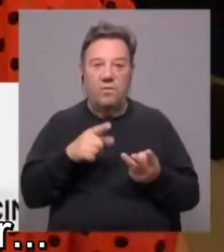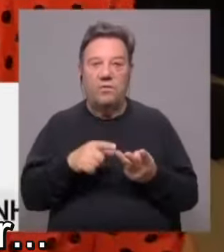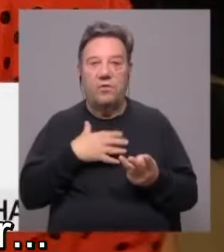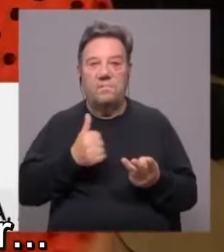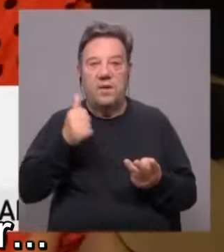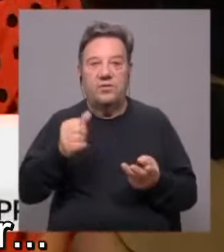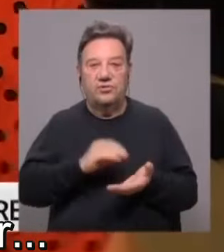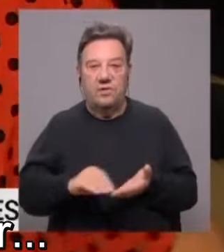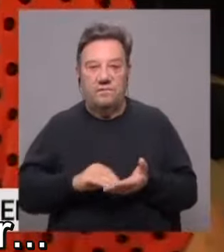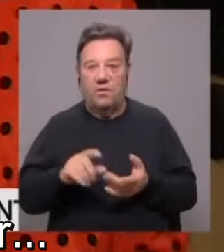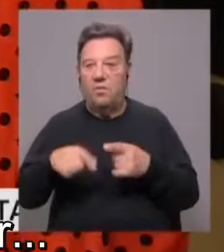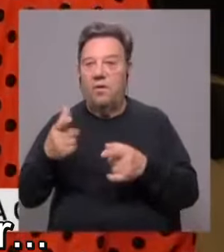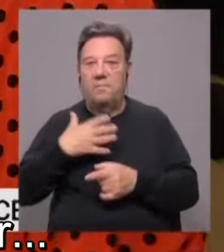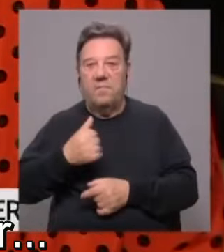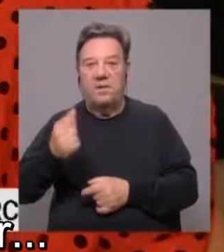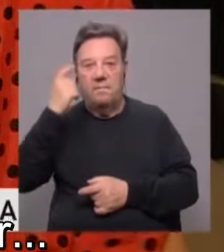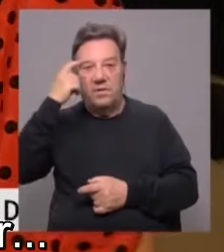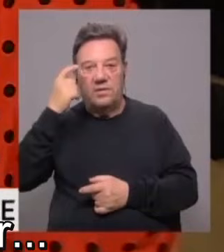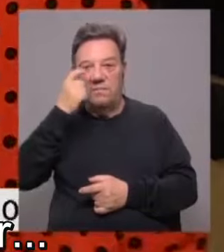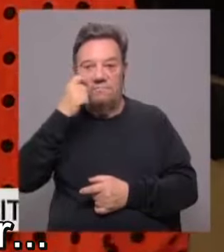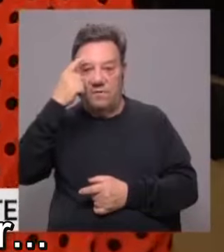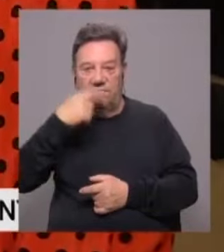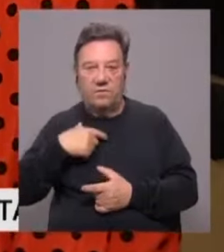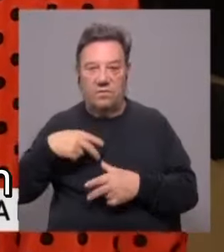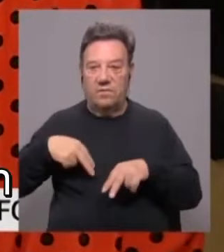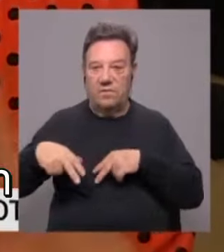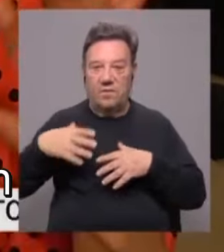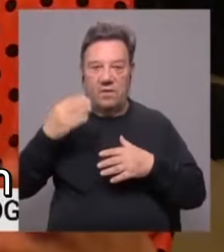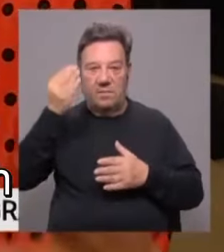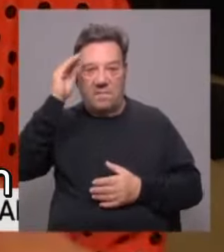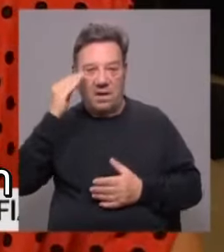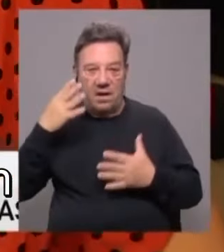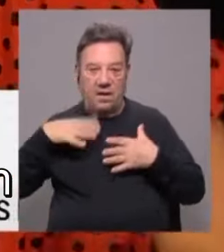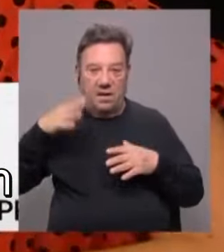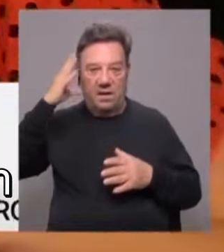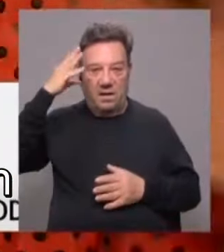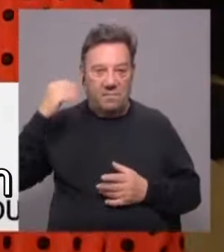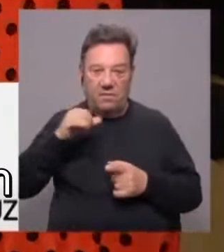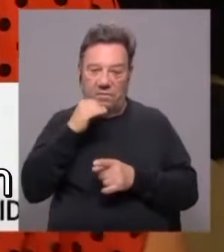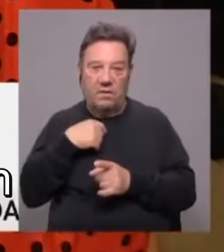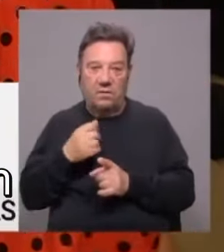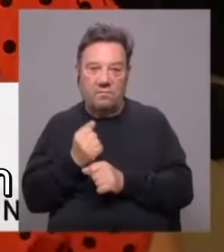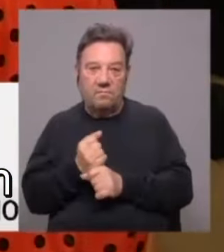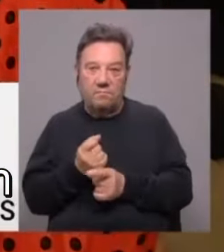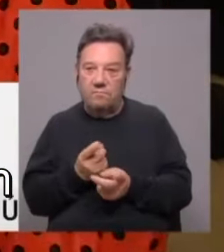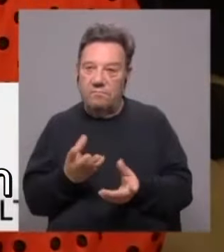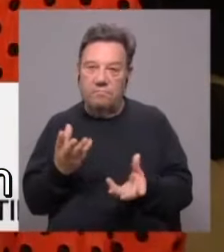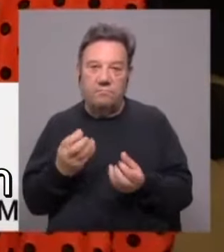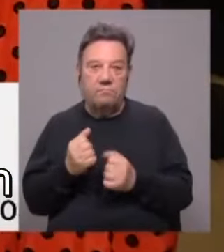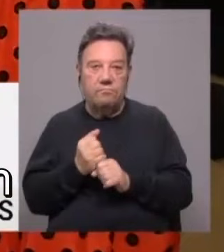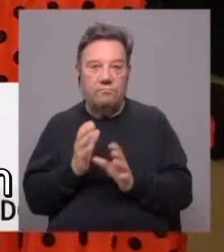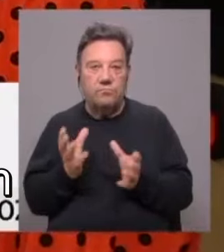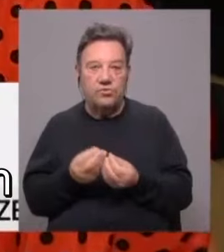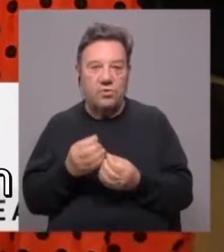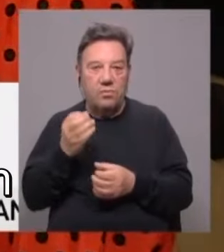gostam mais de escrever, outras gostam mais de pensar nos figurinos, nas maquilhagens, nos cabelos. E assim nós conseguimos criar uma produção completa dentro